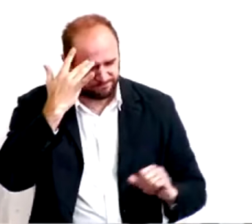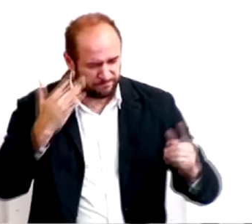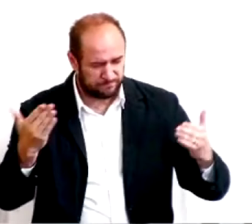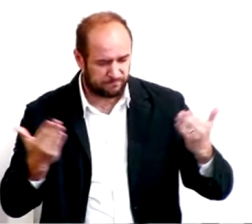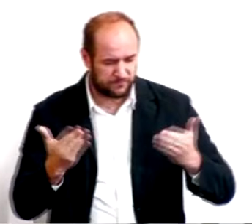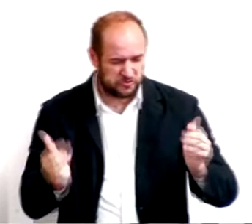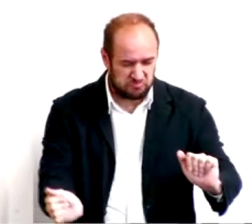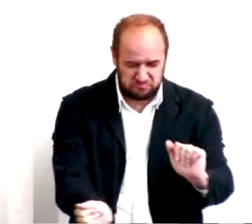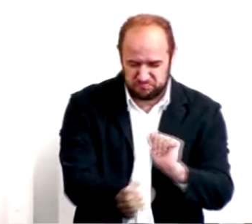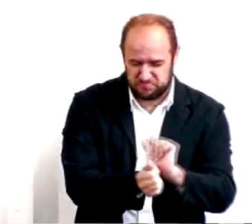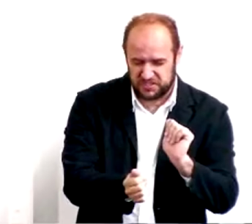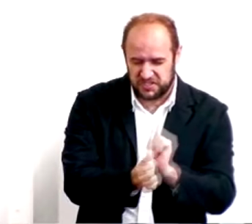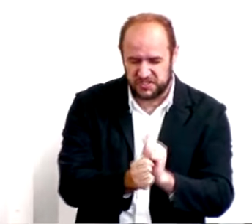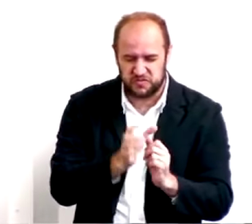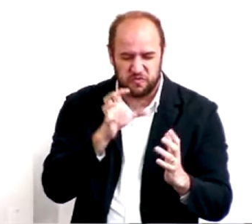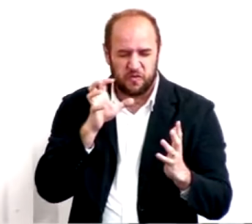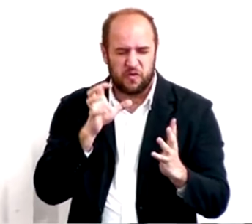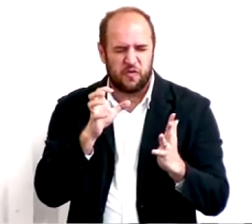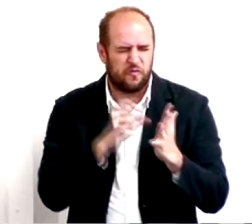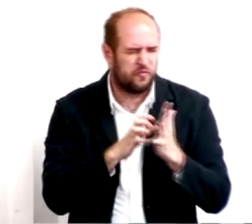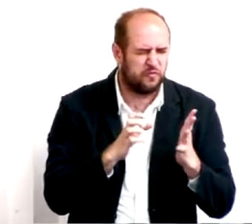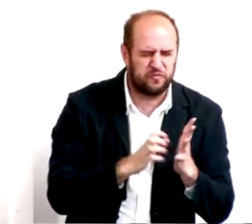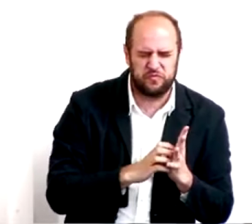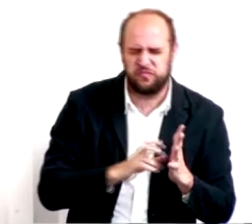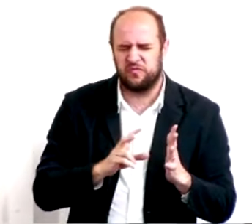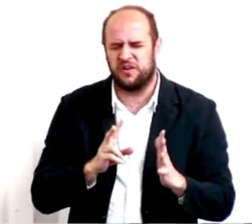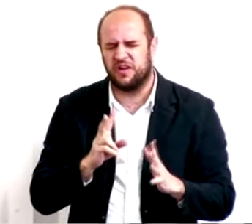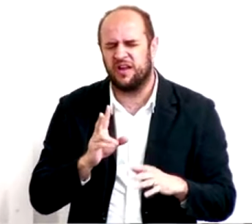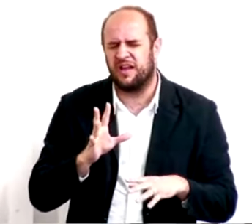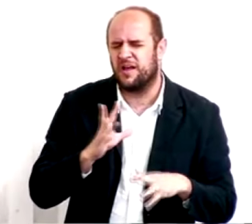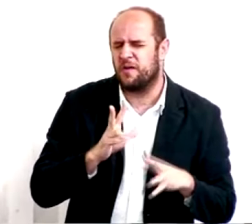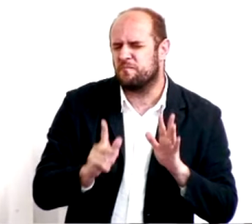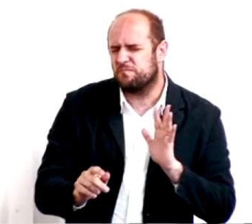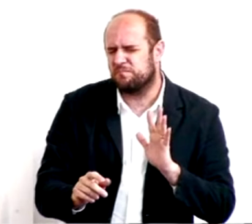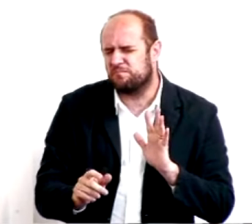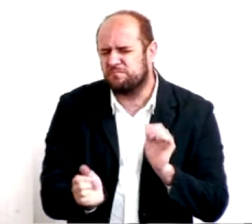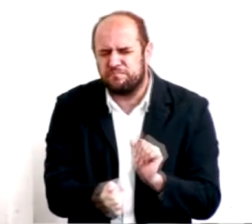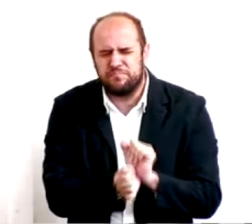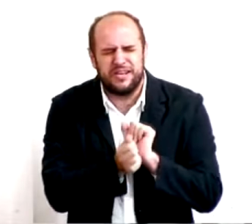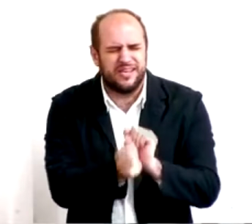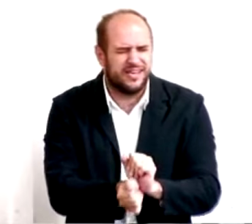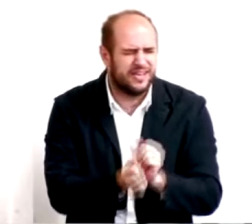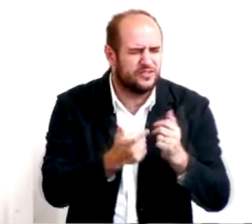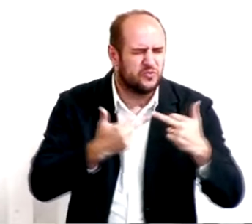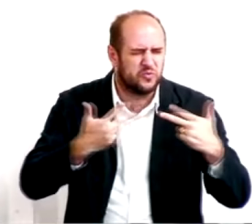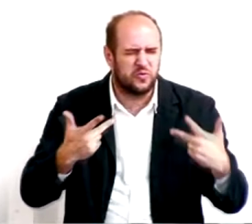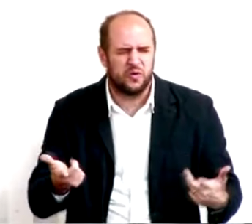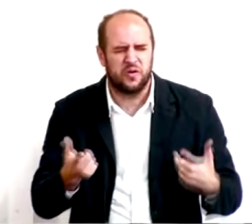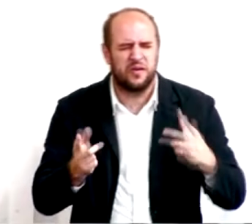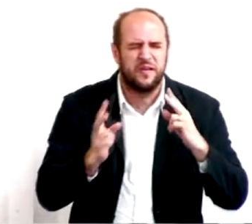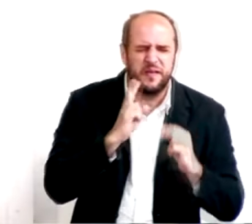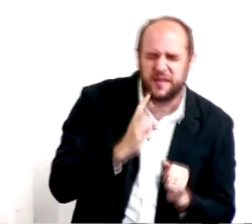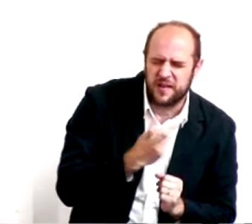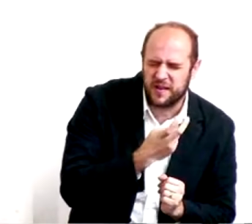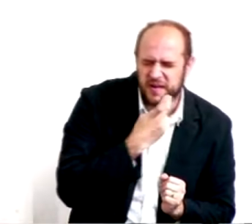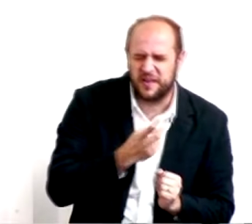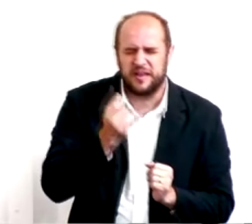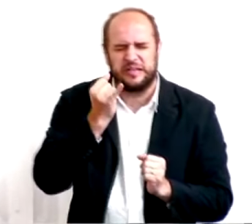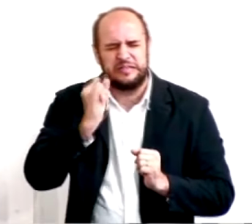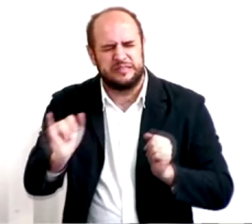preso a vícios talvez se alguém que esteja os adultérios talvez se alguém que esteja preso a